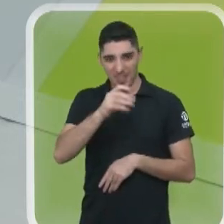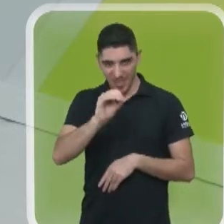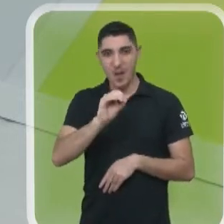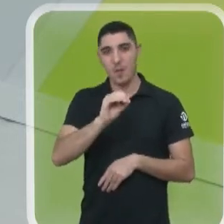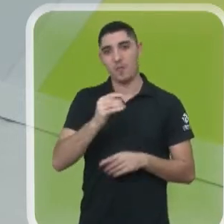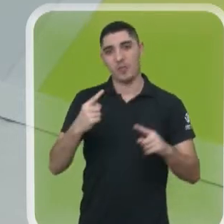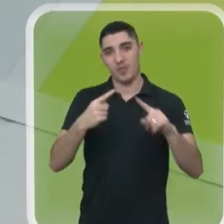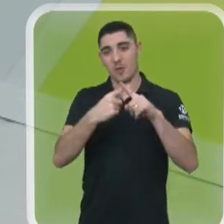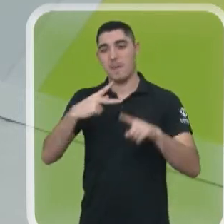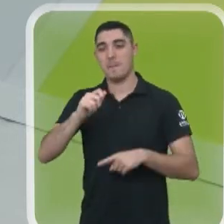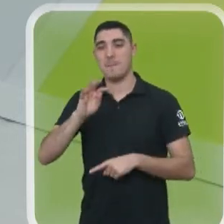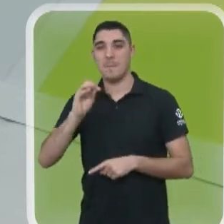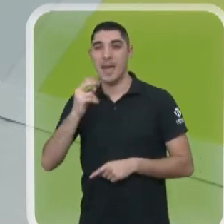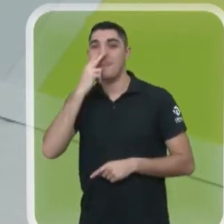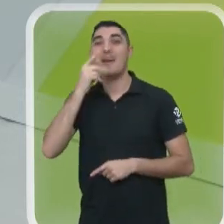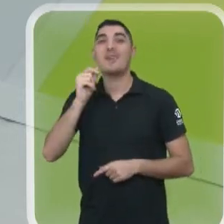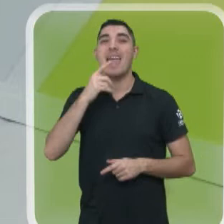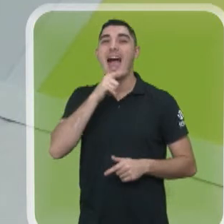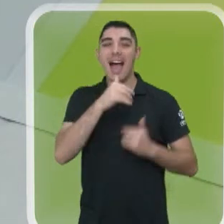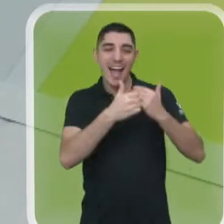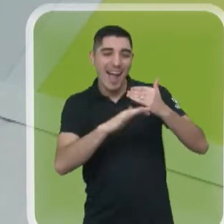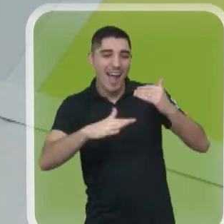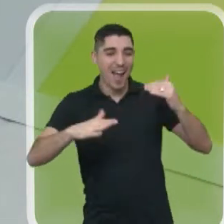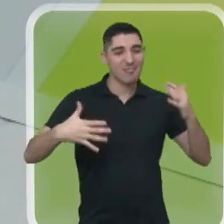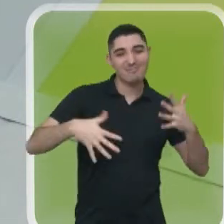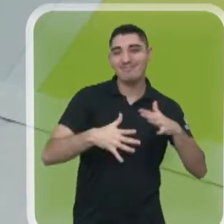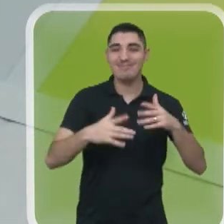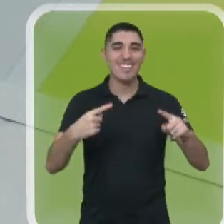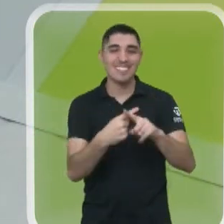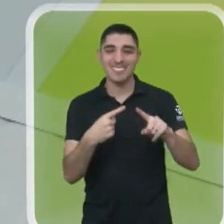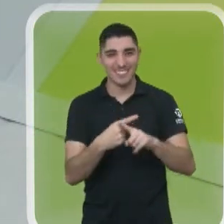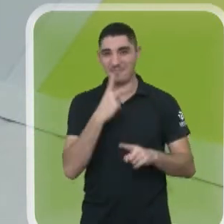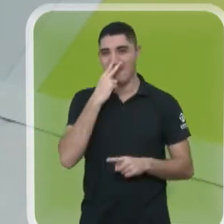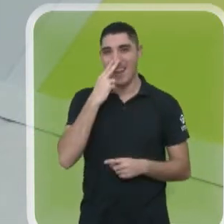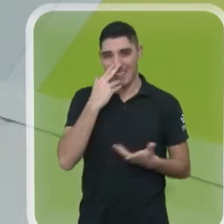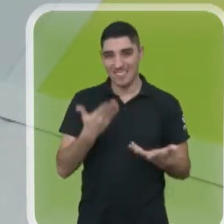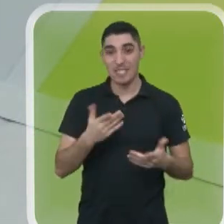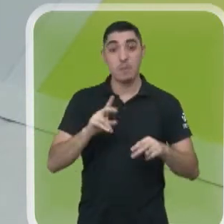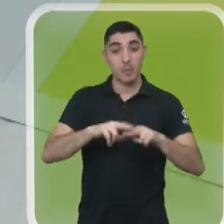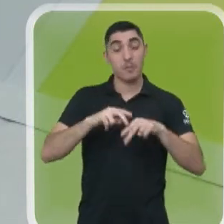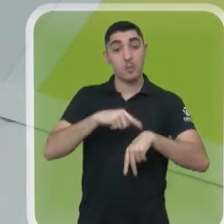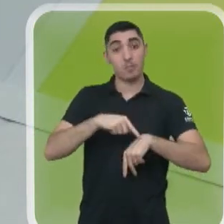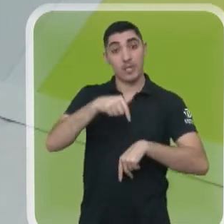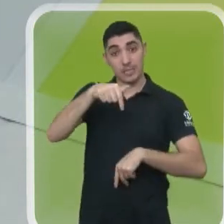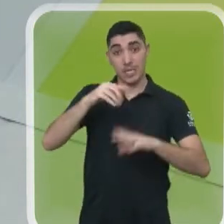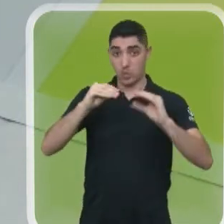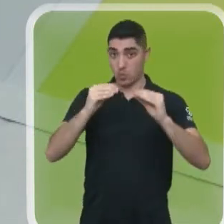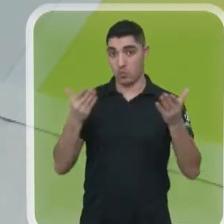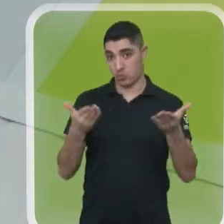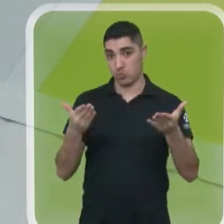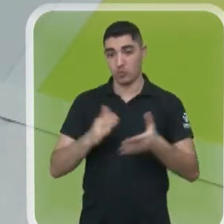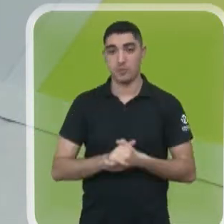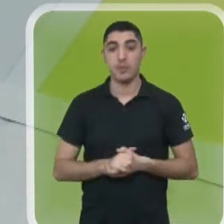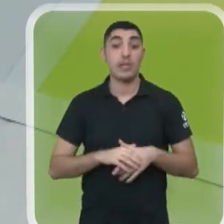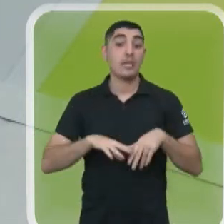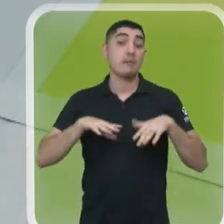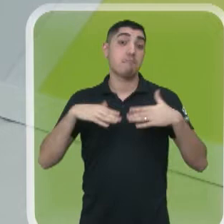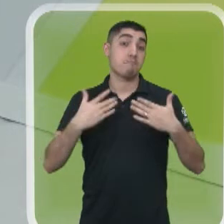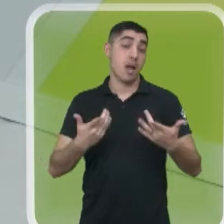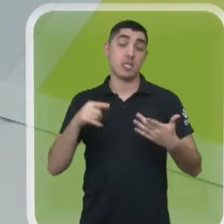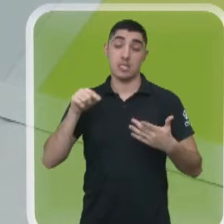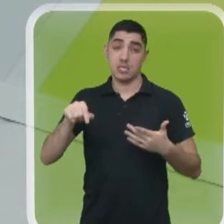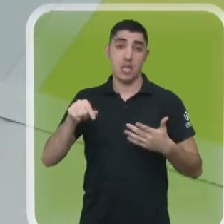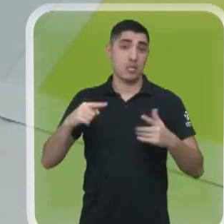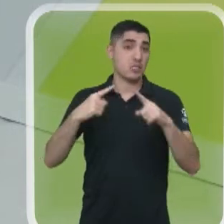porque tem tubarão e Pato hoje o jogo lá em Tubarão Santa Catarina 19 horas complemento da 20ª Rodada ao que não vai interferir